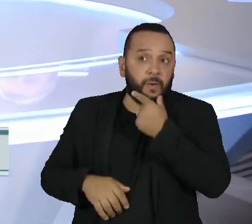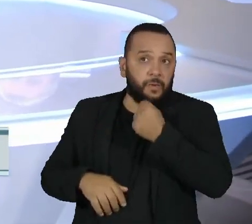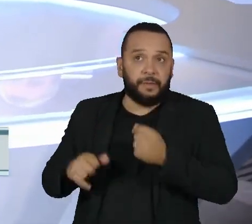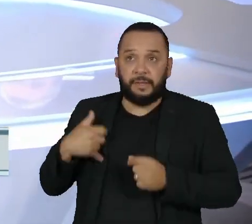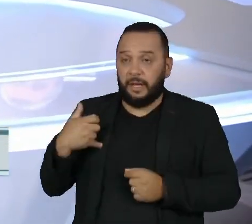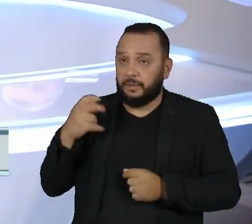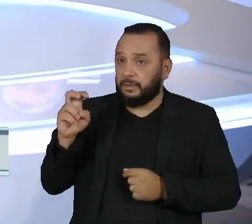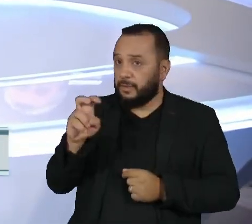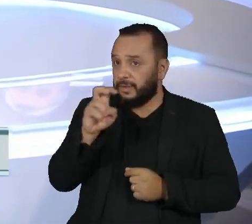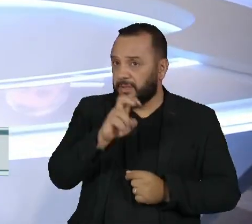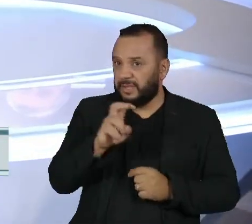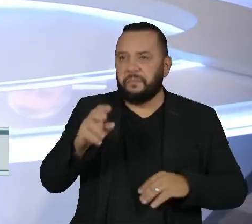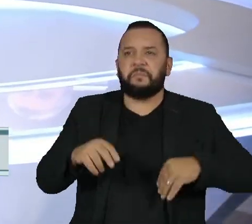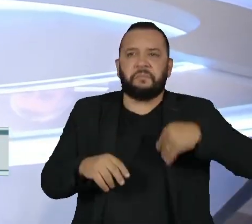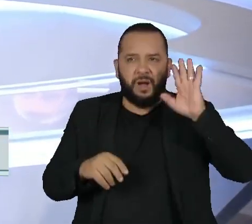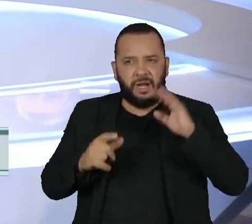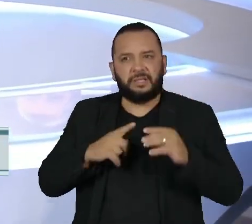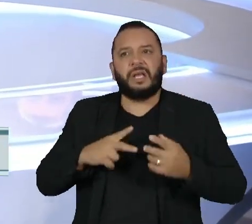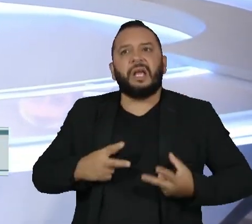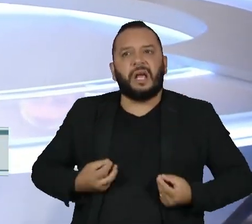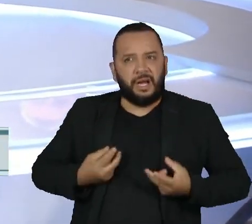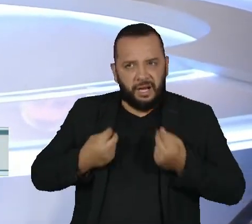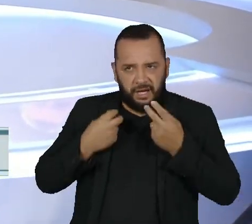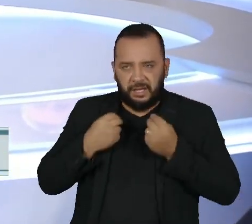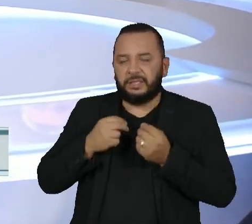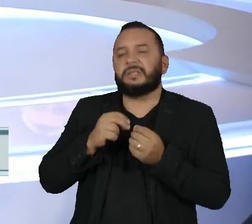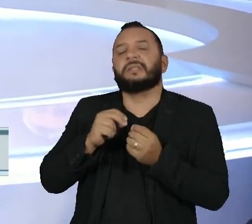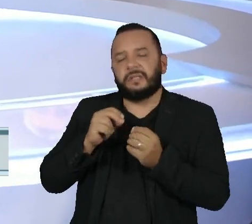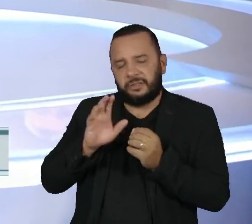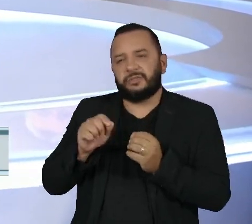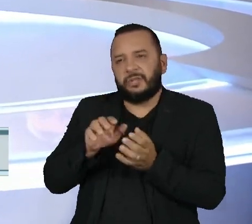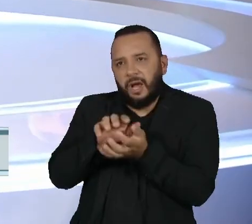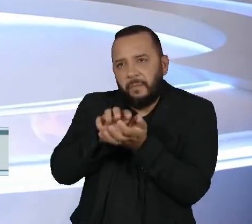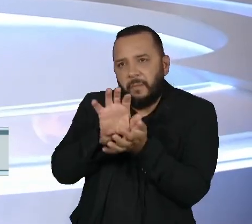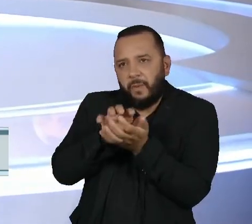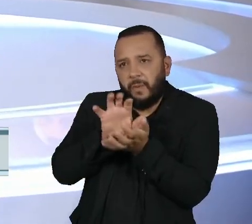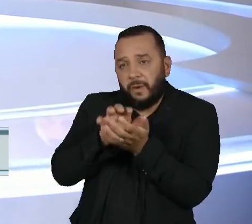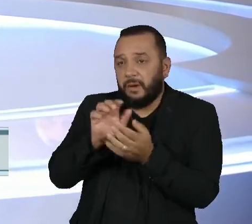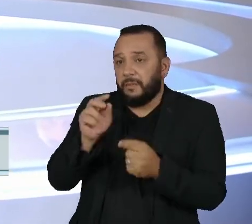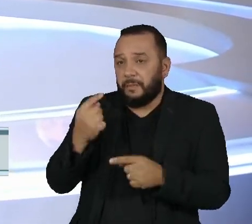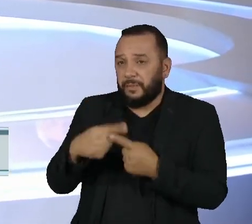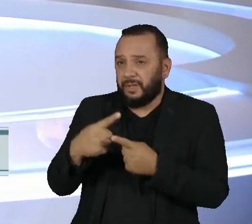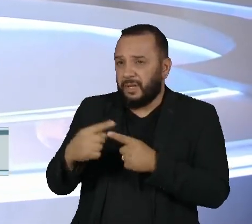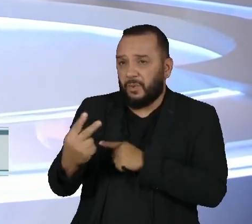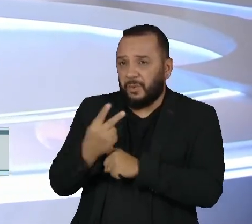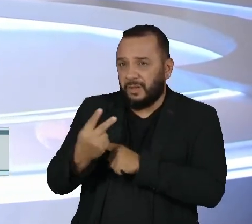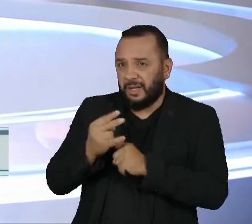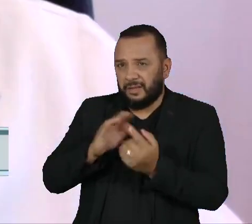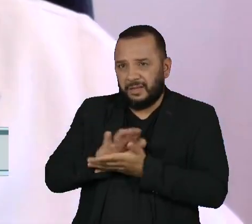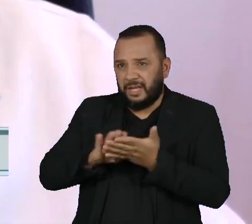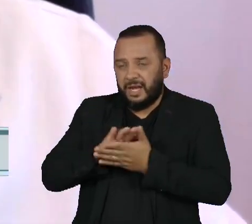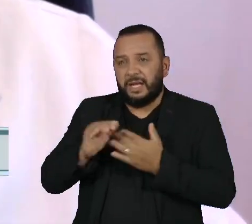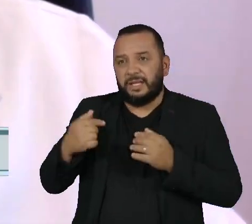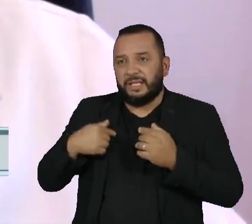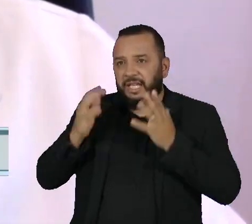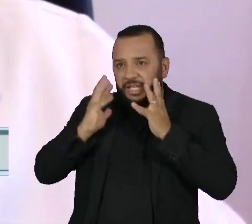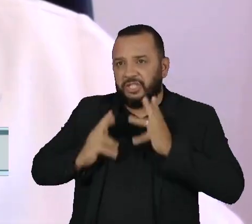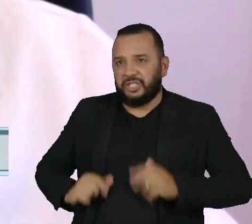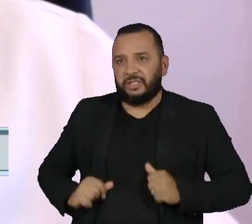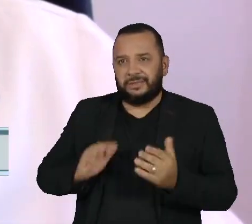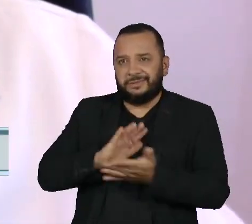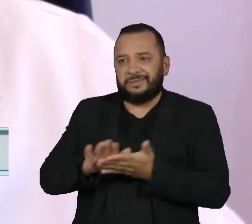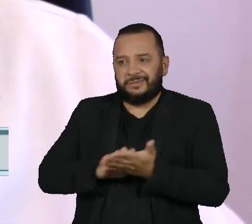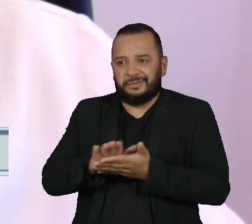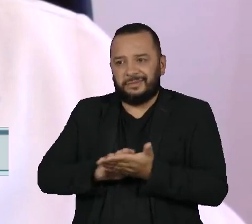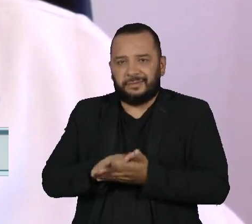55 anos são os mais afetados, em parte pela resistência aos cuidados médicos e de higiene. Segundo os dados do